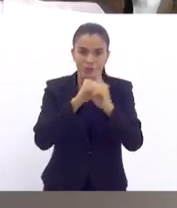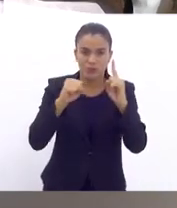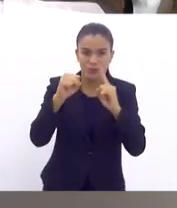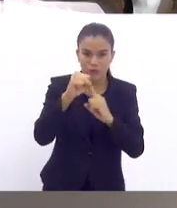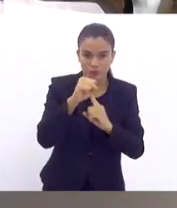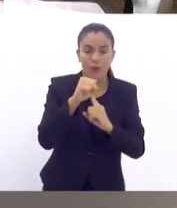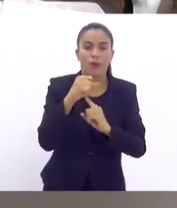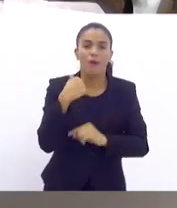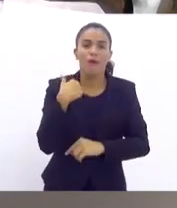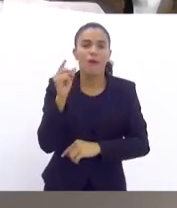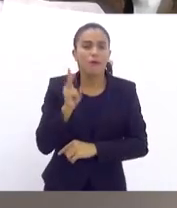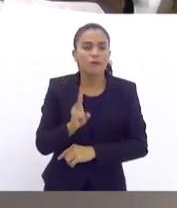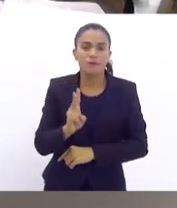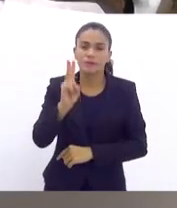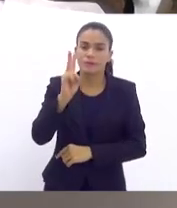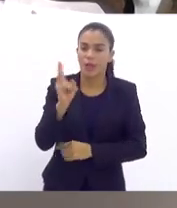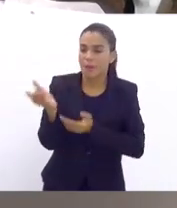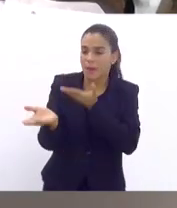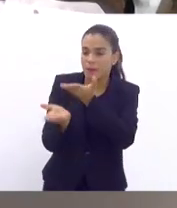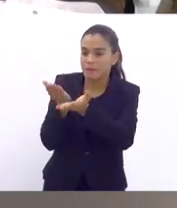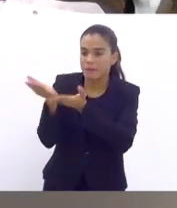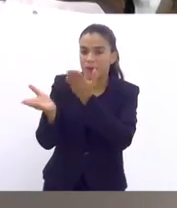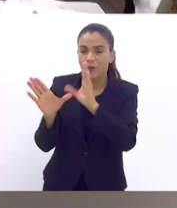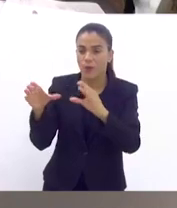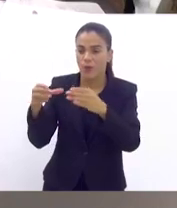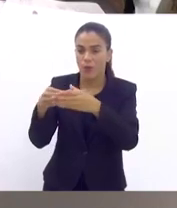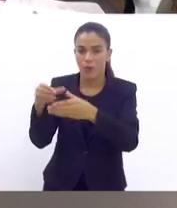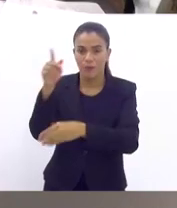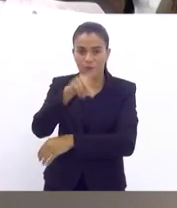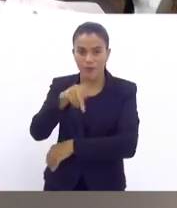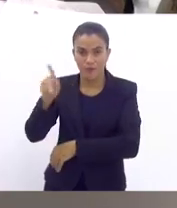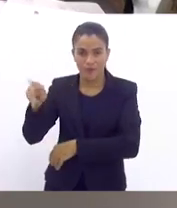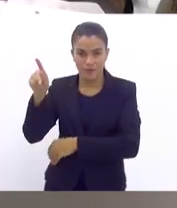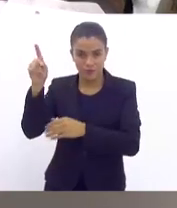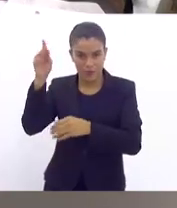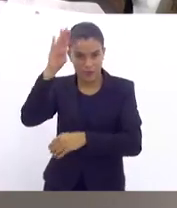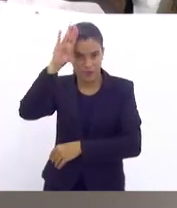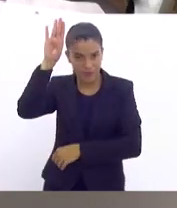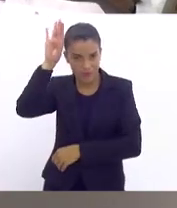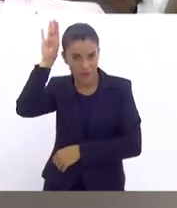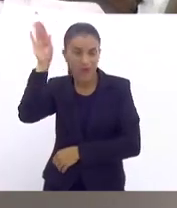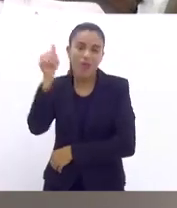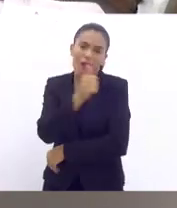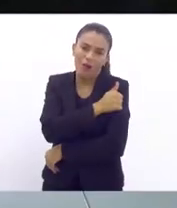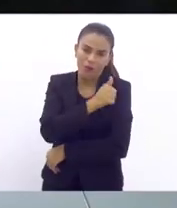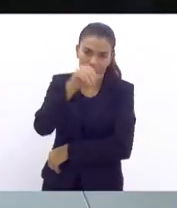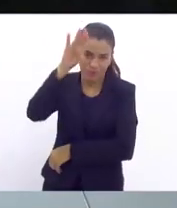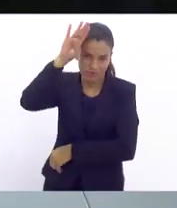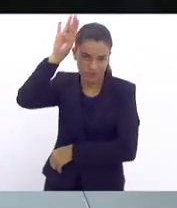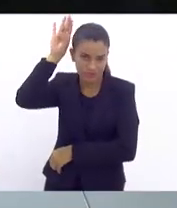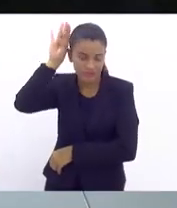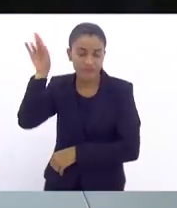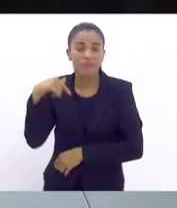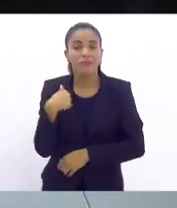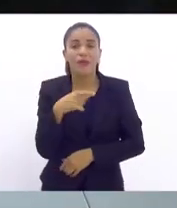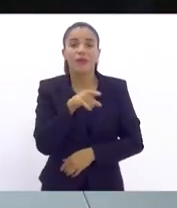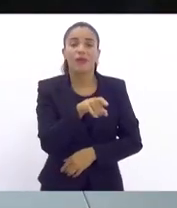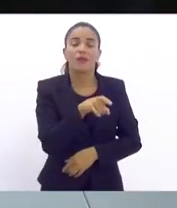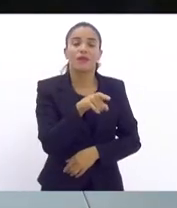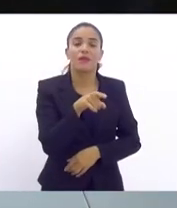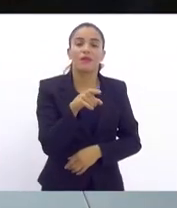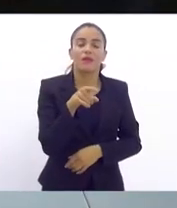que eu atendo o corpo docente e discente e o deputado Carlos Macedo fez uma